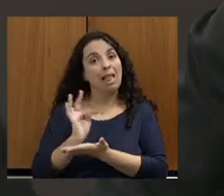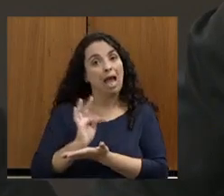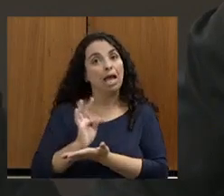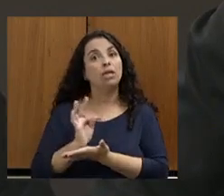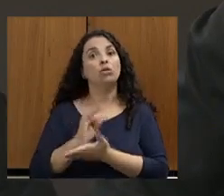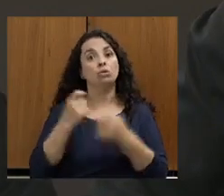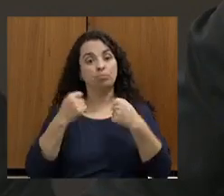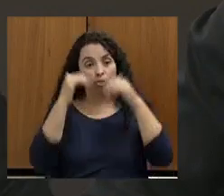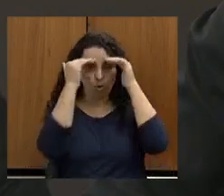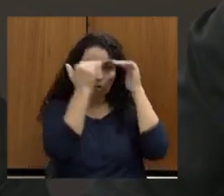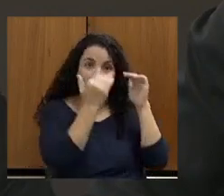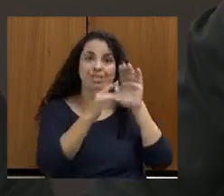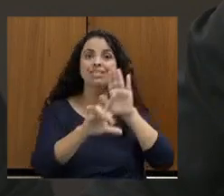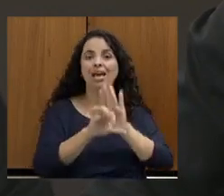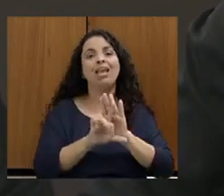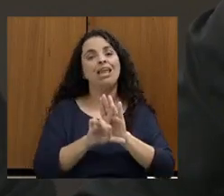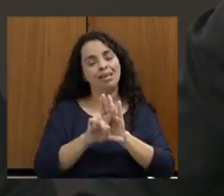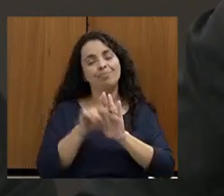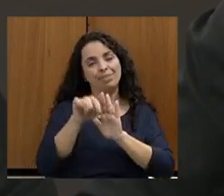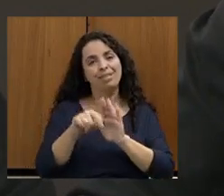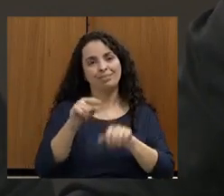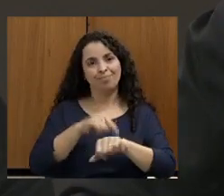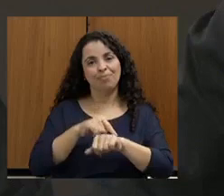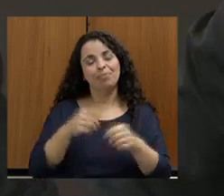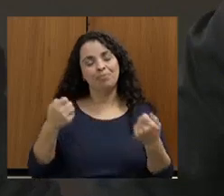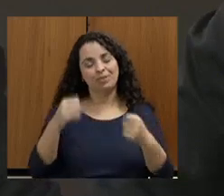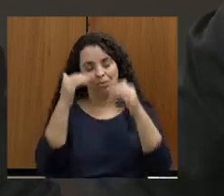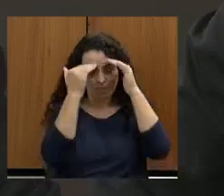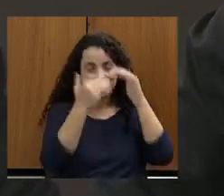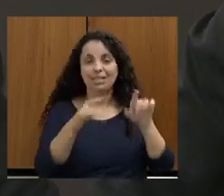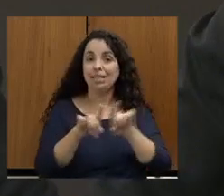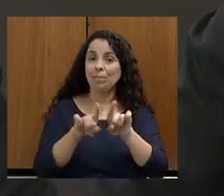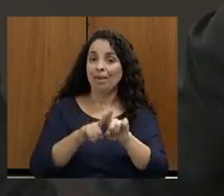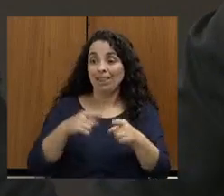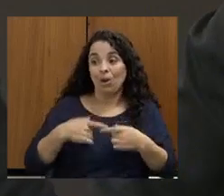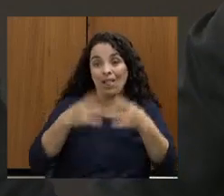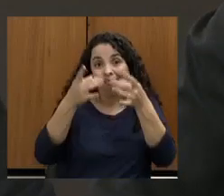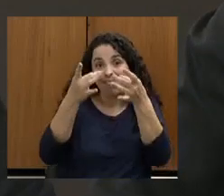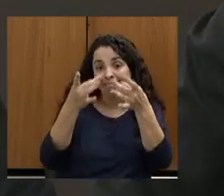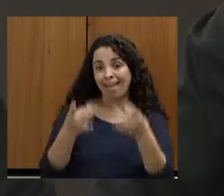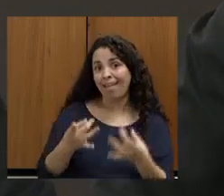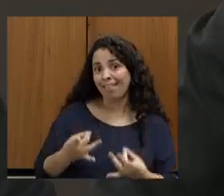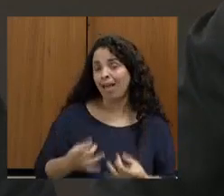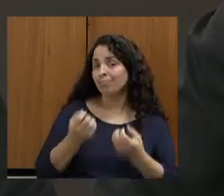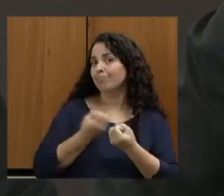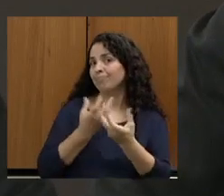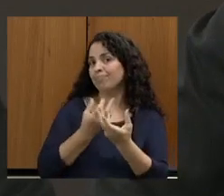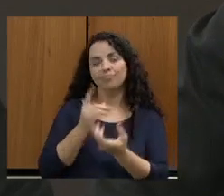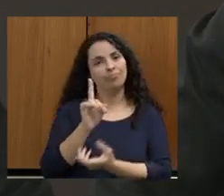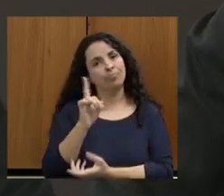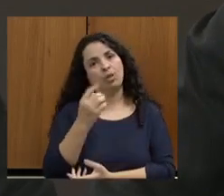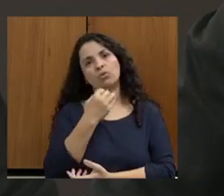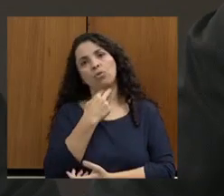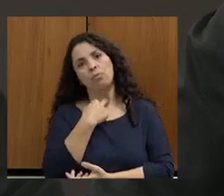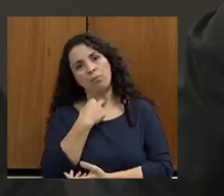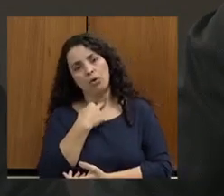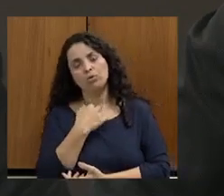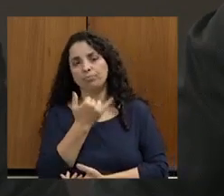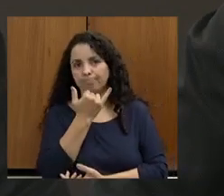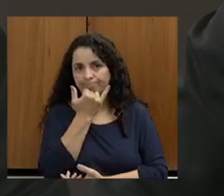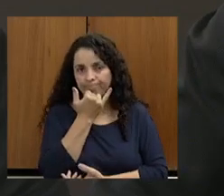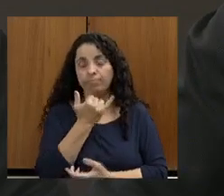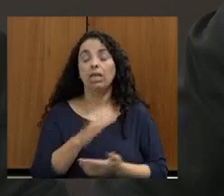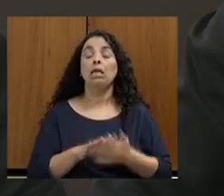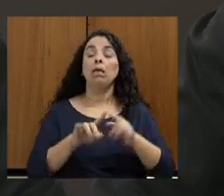sujeitos à lei e assim é o caso. Então, não tem como a gente trazer um detalhe específico do caso. O importante aqui que eu gostaria de